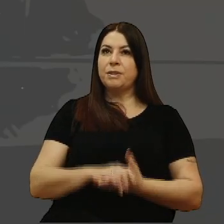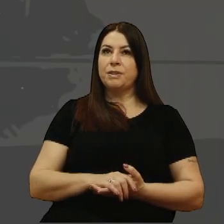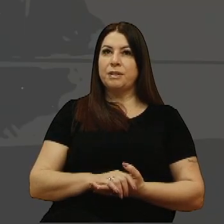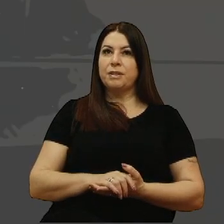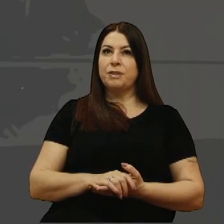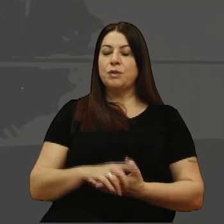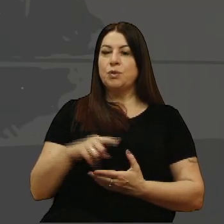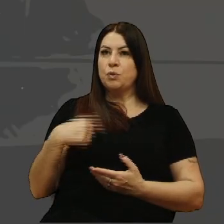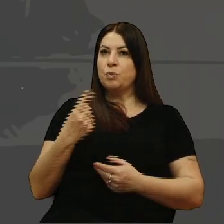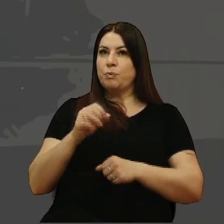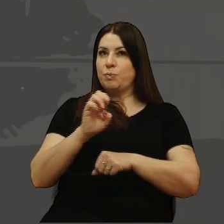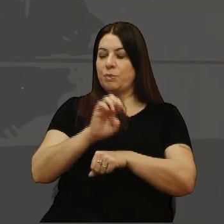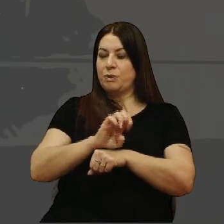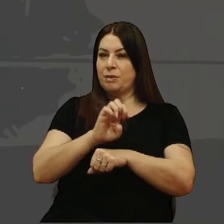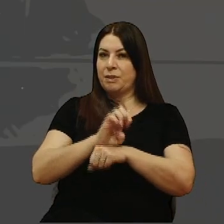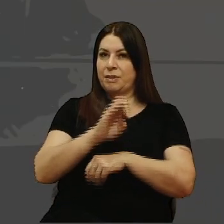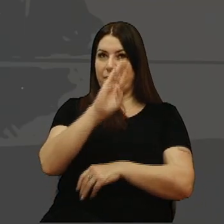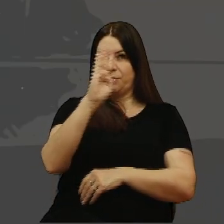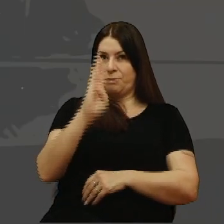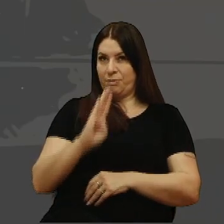o estado do Brasil,